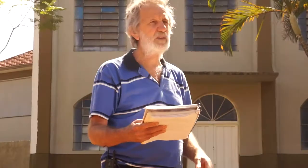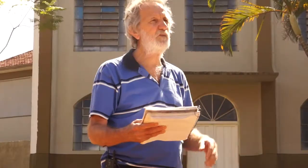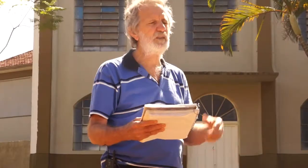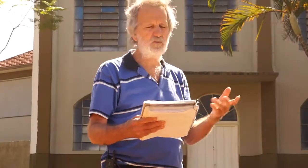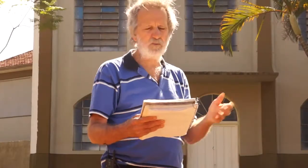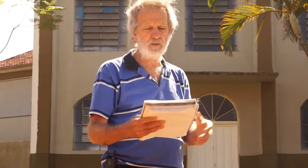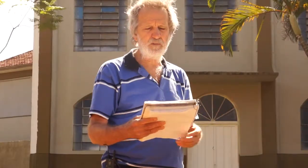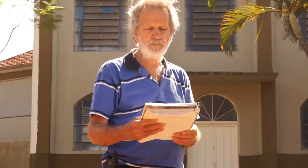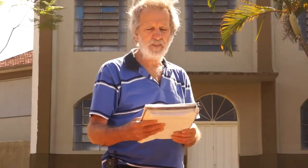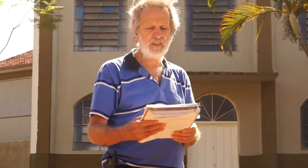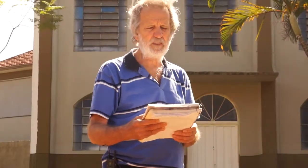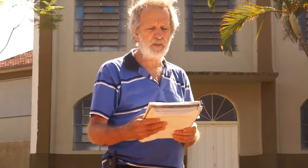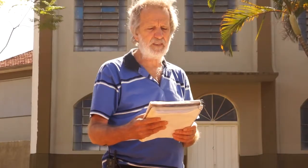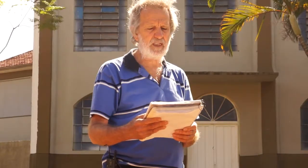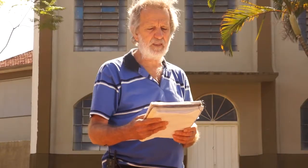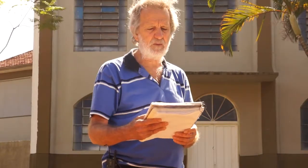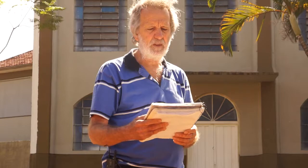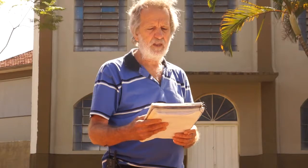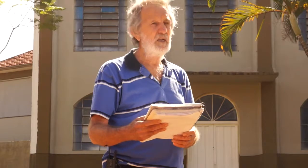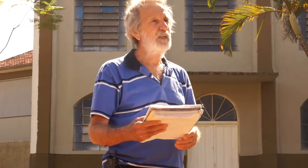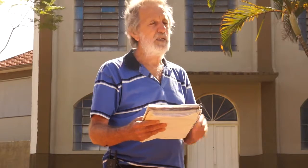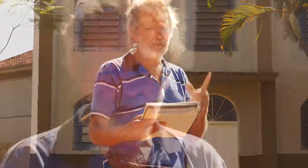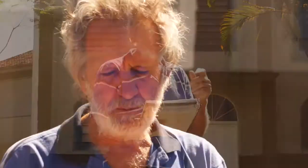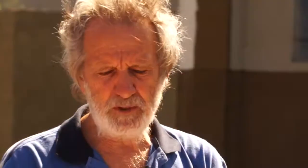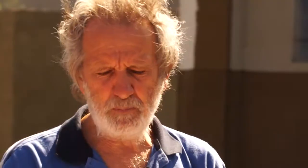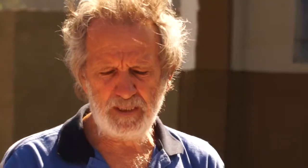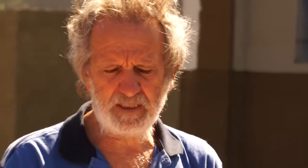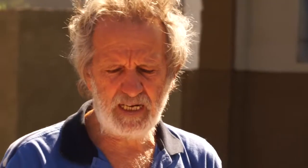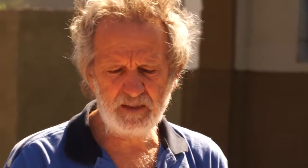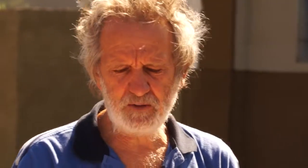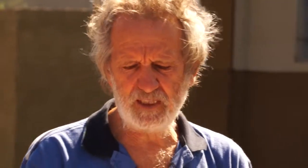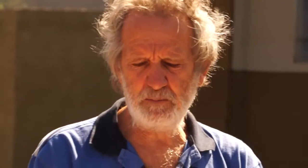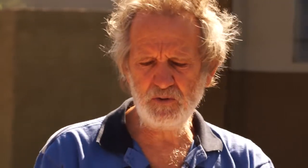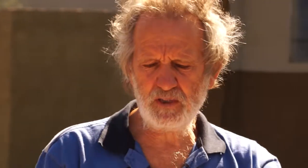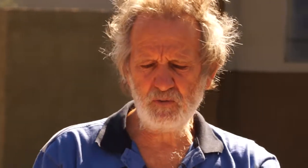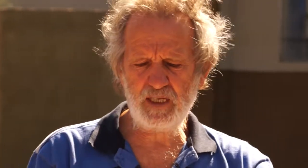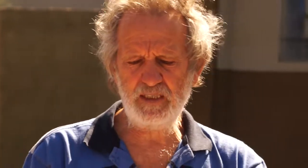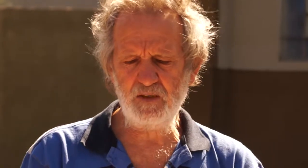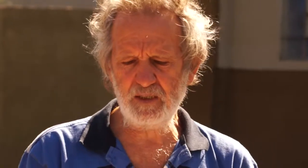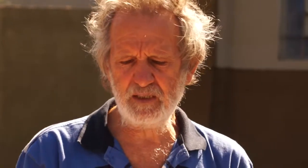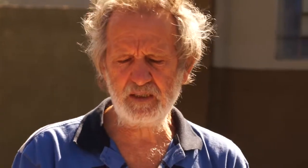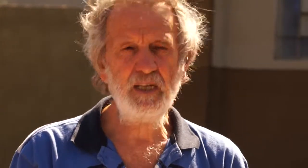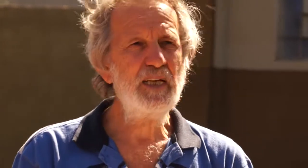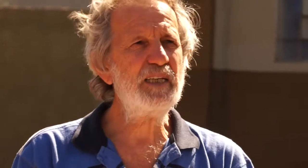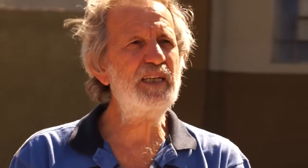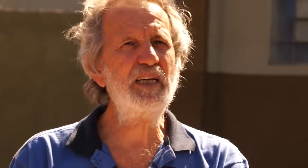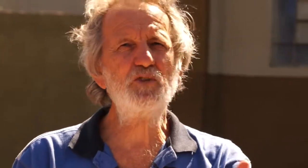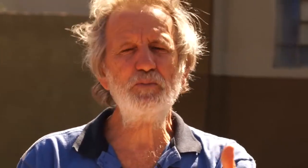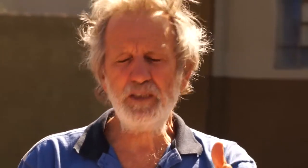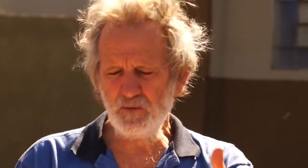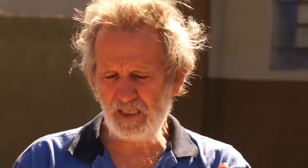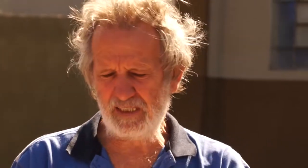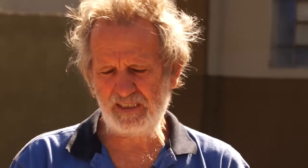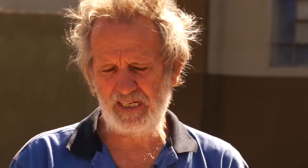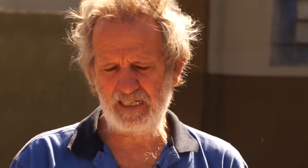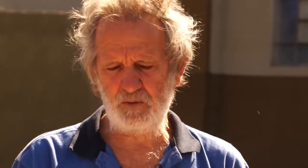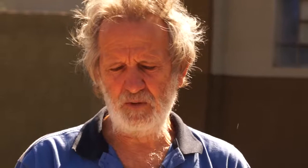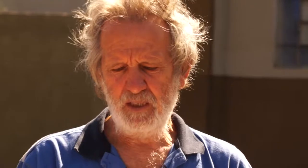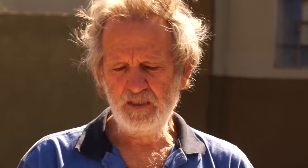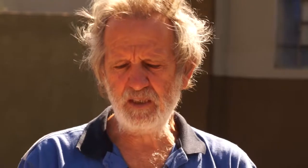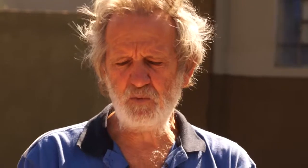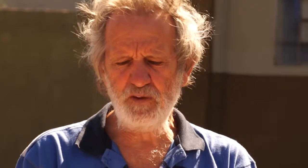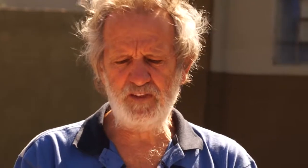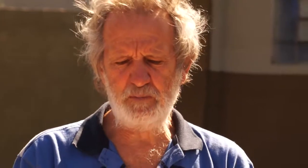esquecido, tão inútil e desprezado. Lembro-me do passado, das mãos tão carinhosas, guiando-me no